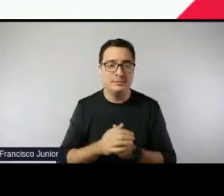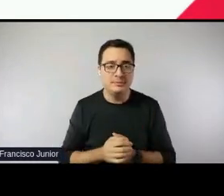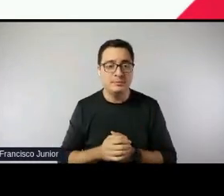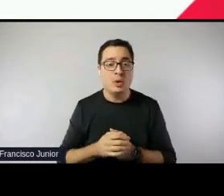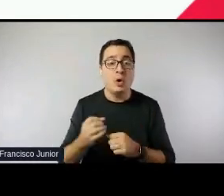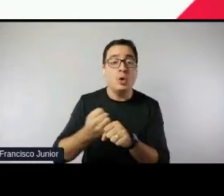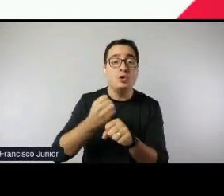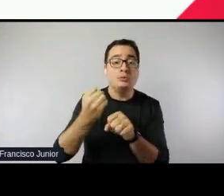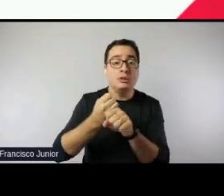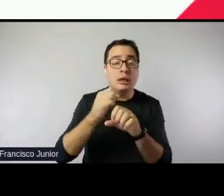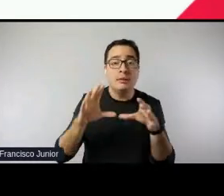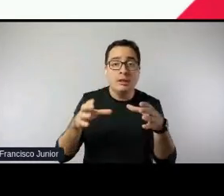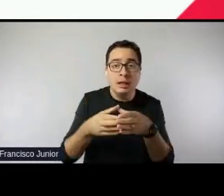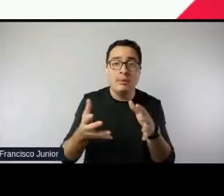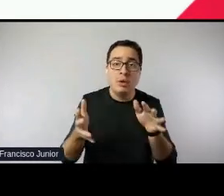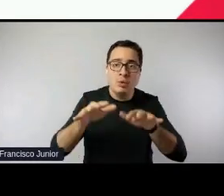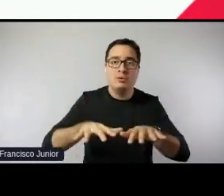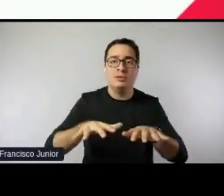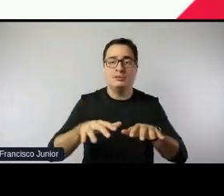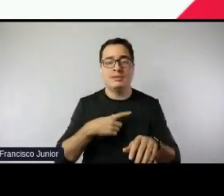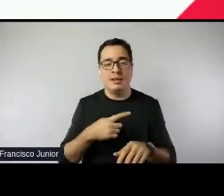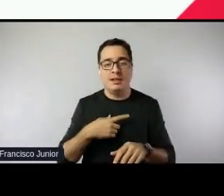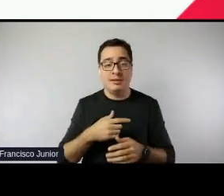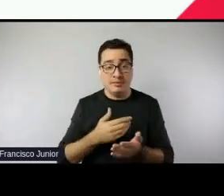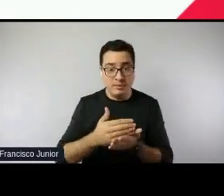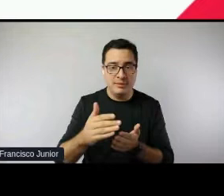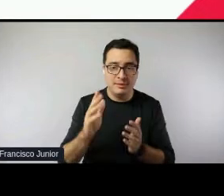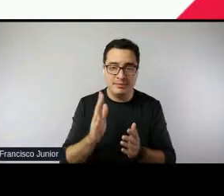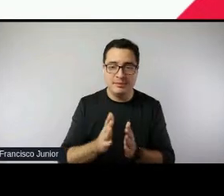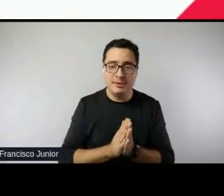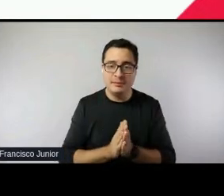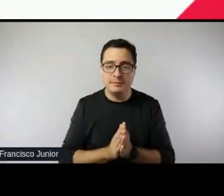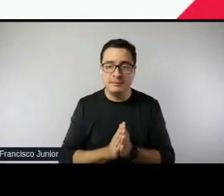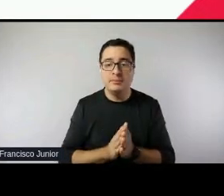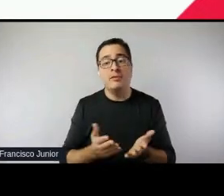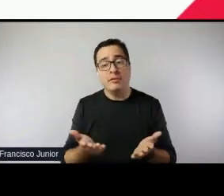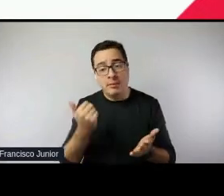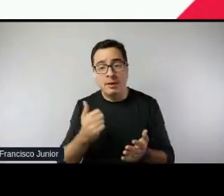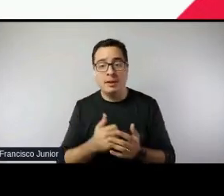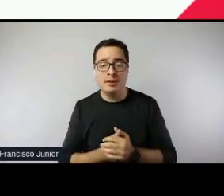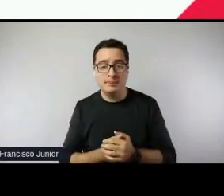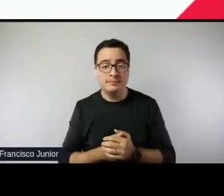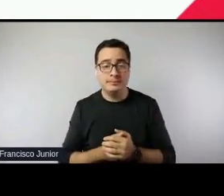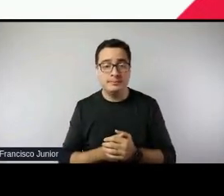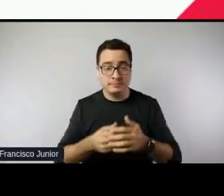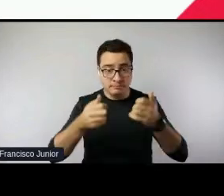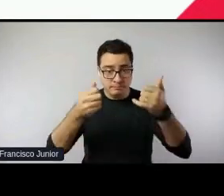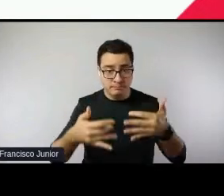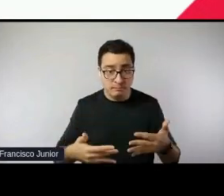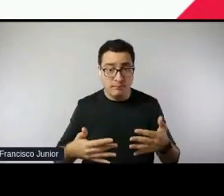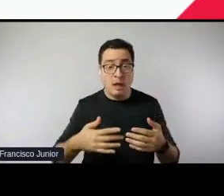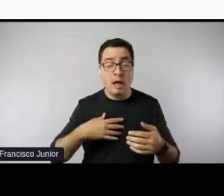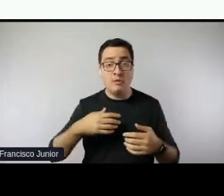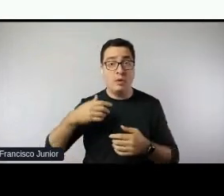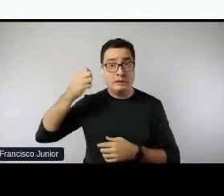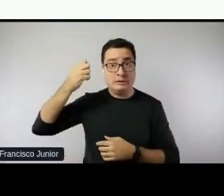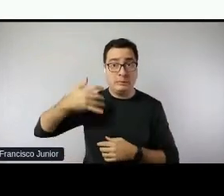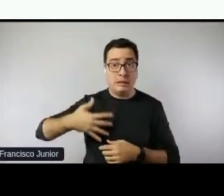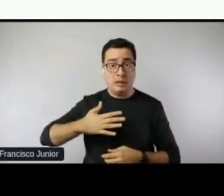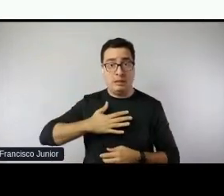times inclusivos. Bora lá, Ninho. Então, vamos lá, gente. Vou fazer minha autodescrição